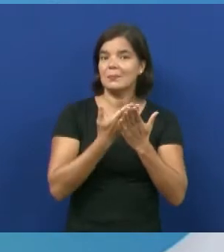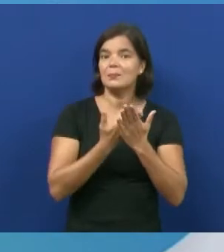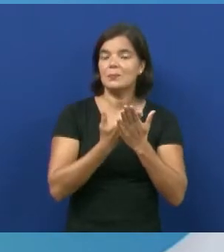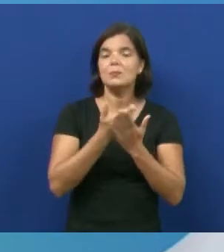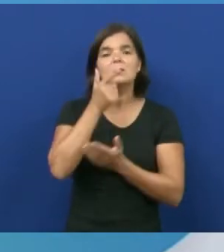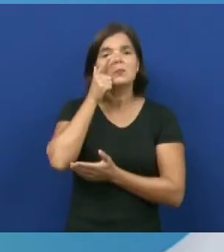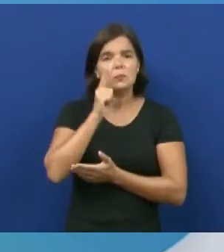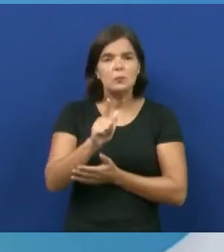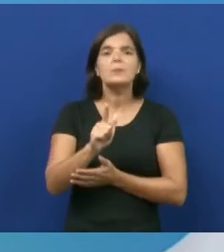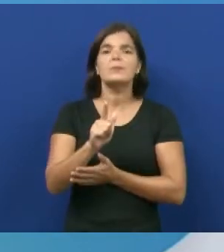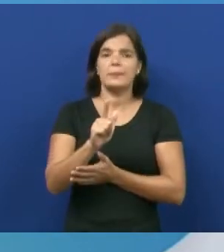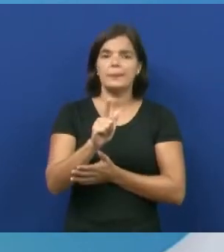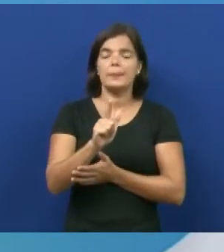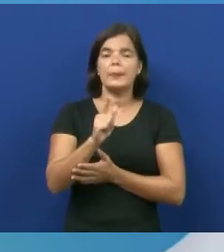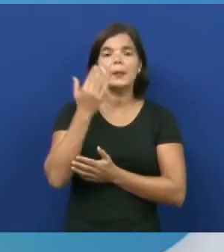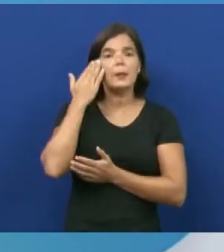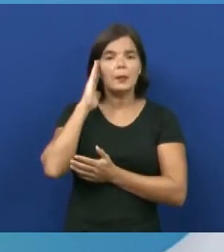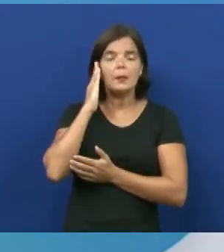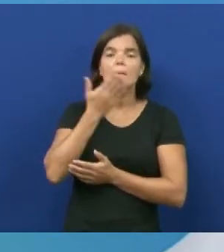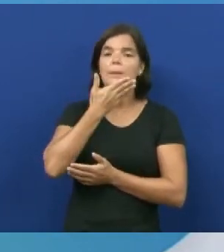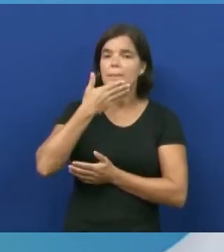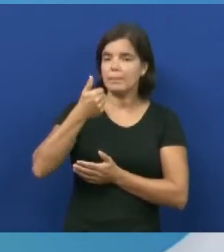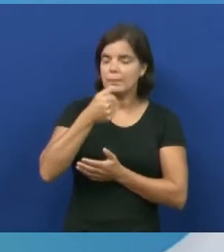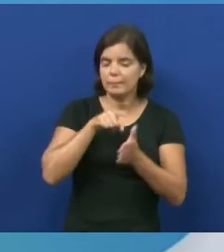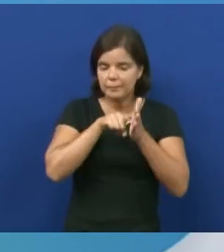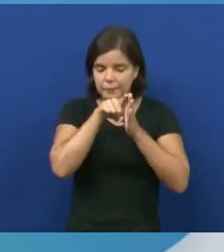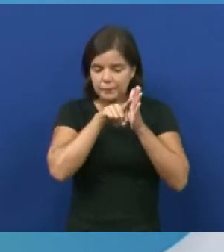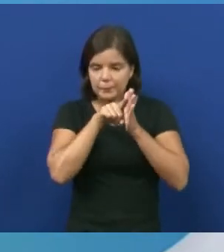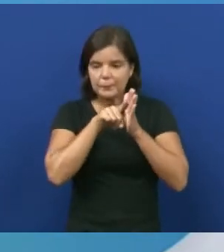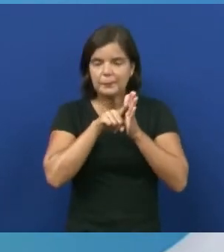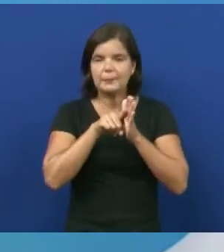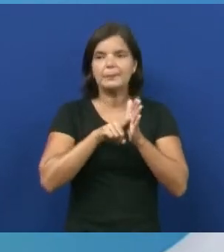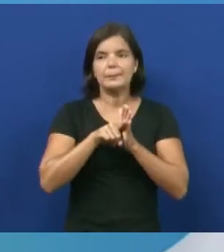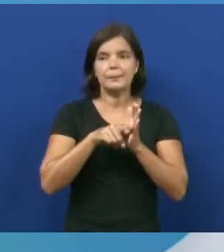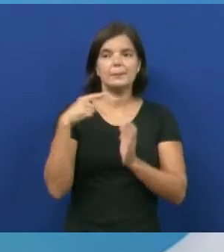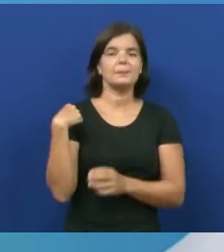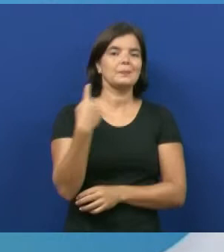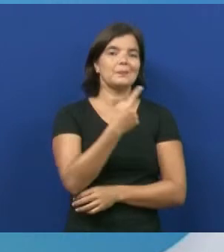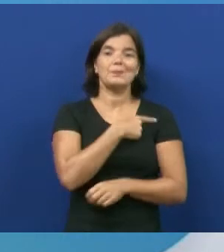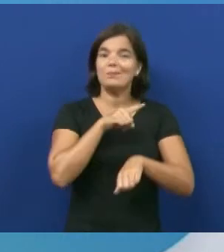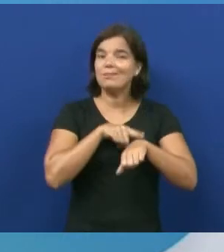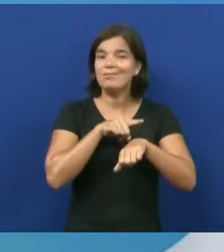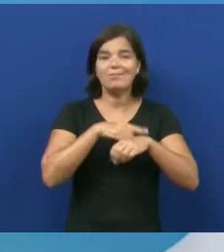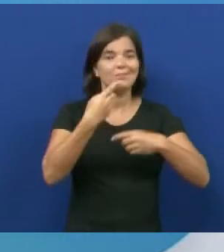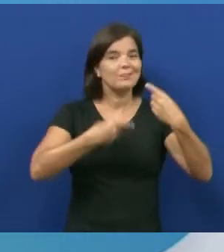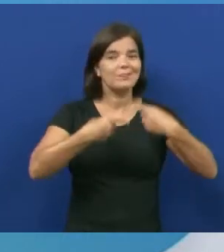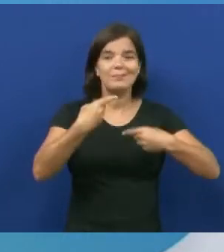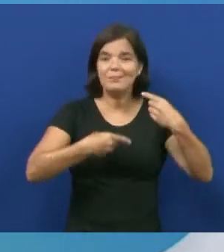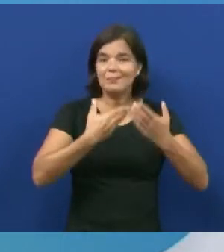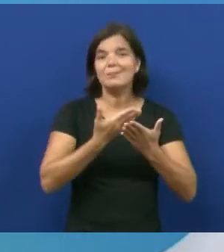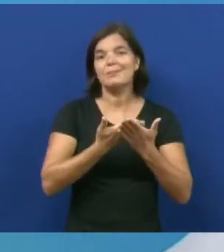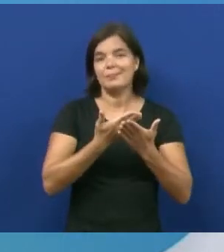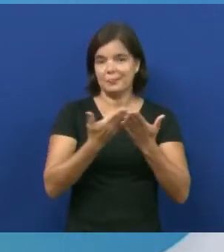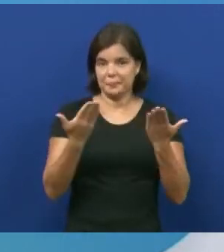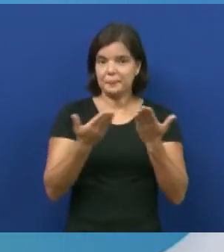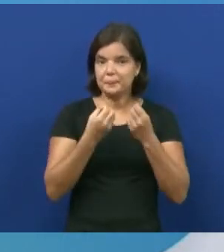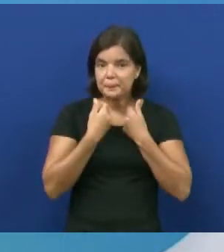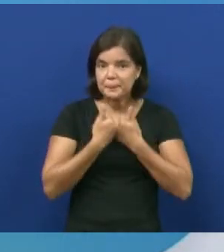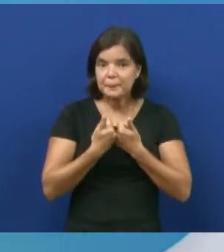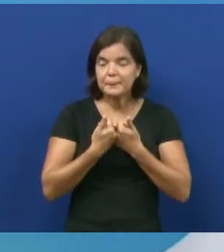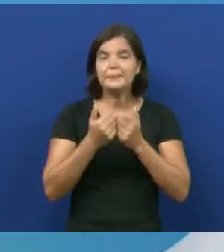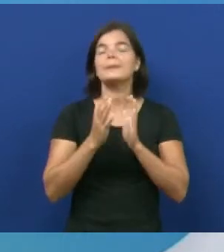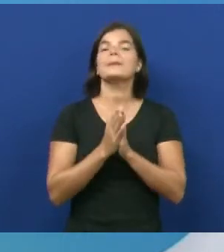conseguir fundamentar algumas questões que vocês vão pesquisar e que a gente não vai ter tempo de discutir na nossa aula de hoje, tá